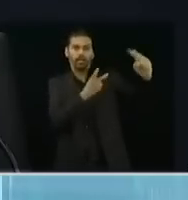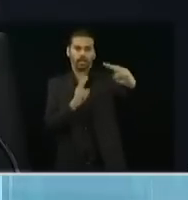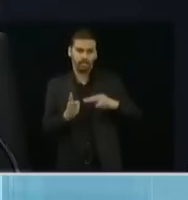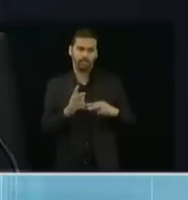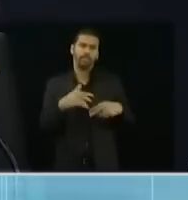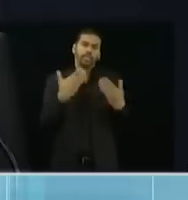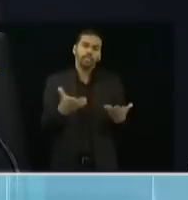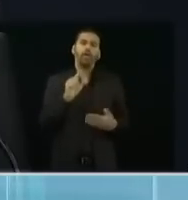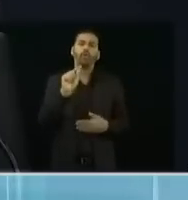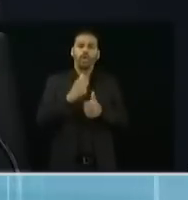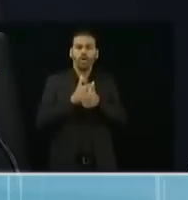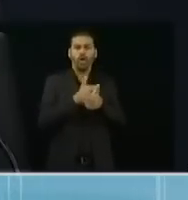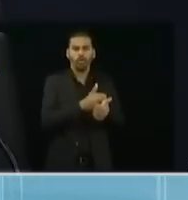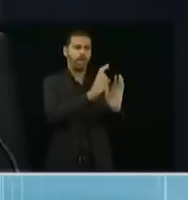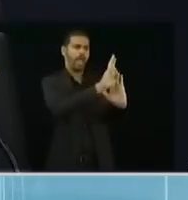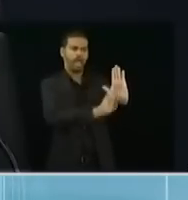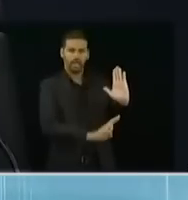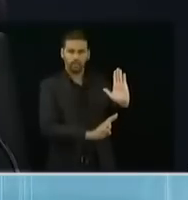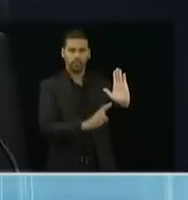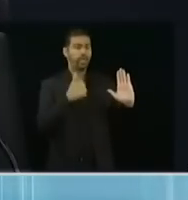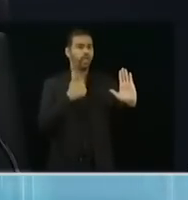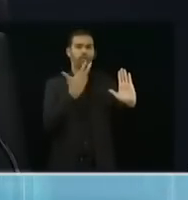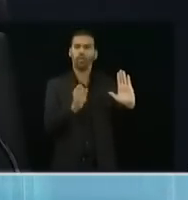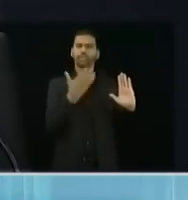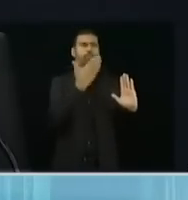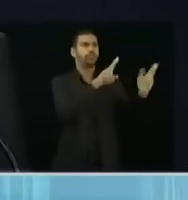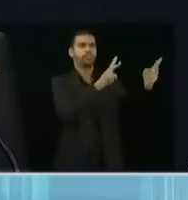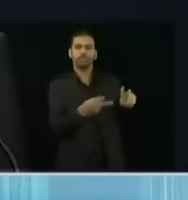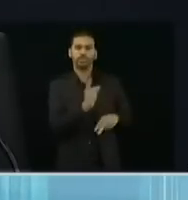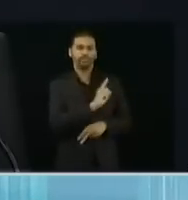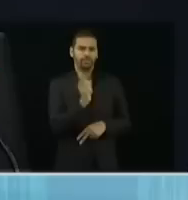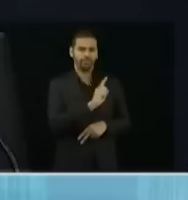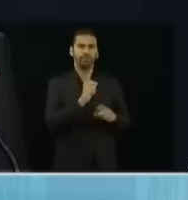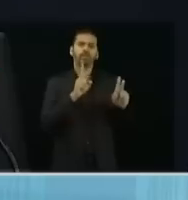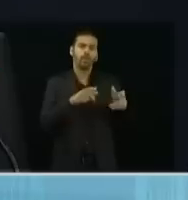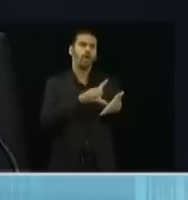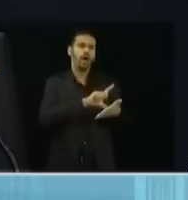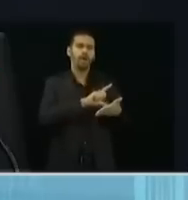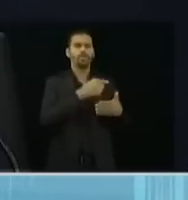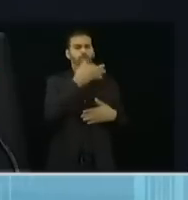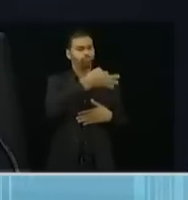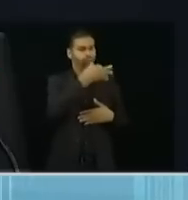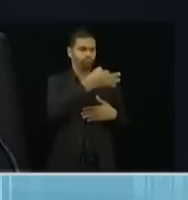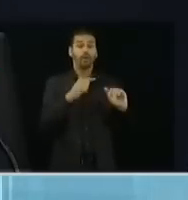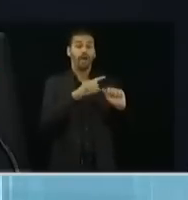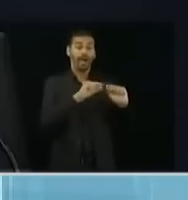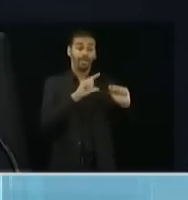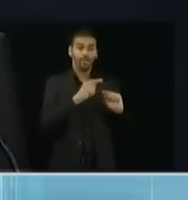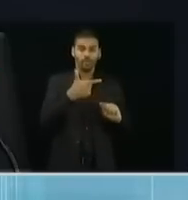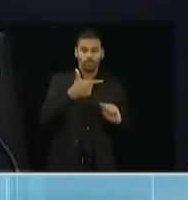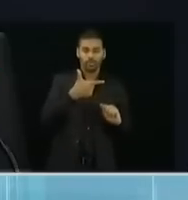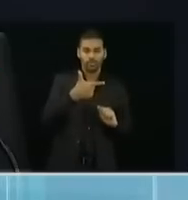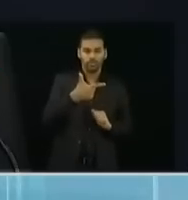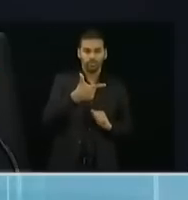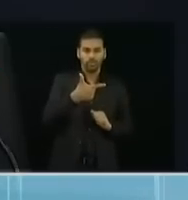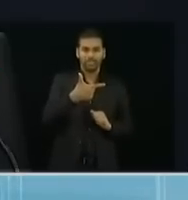ministro Alexandre de Moraes autorizando então o compartilhamento dessas informações à investigação de atuação de